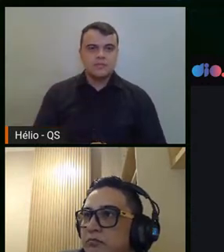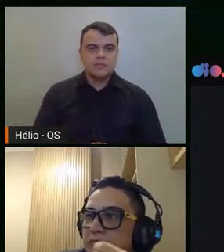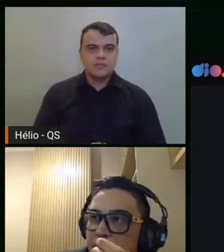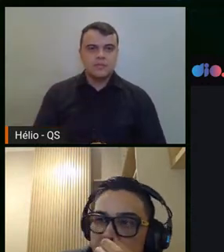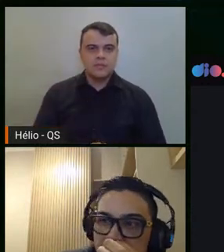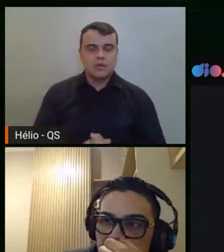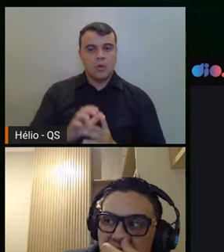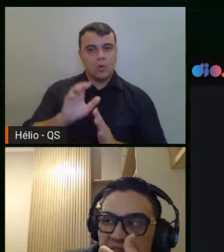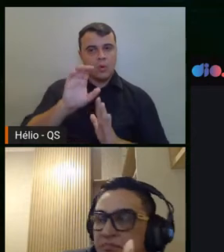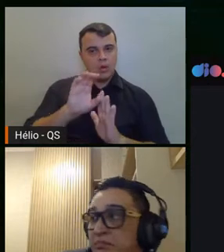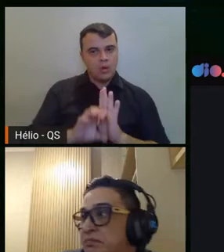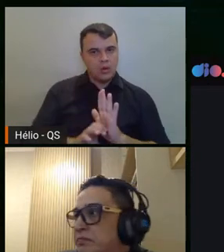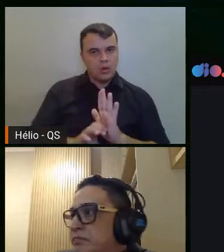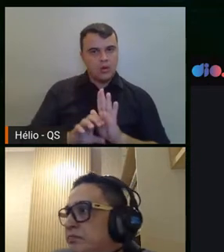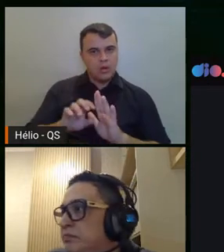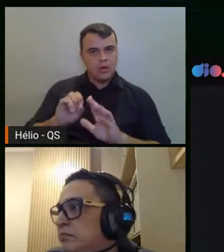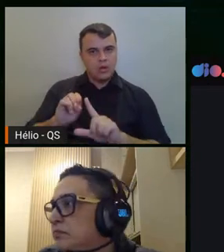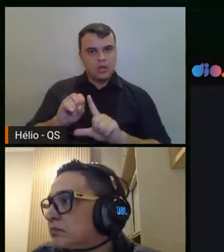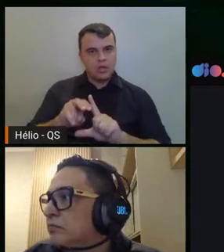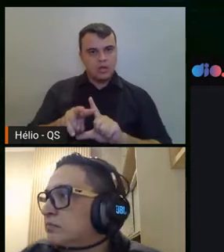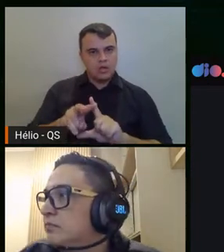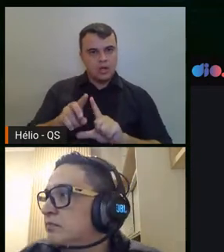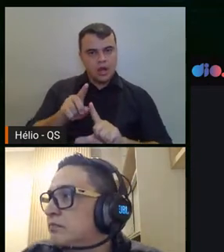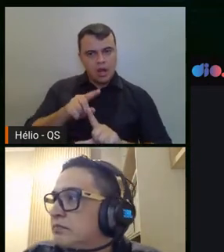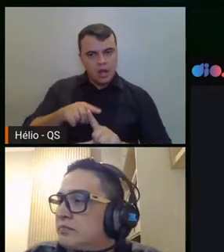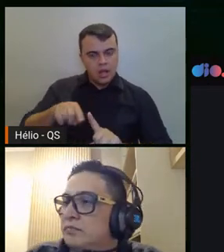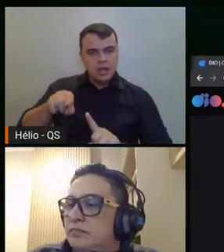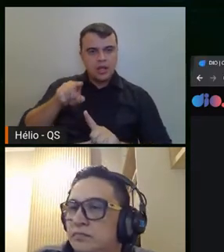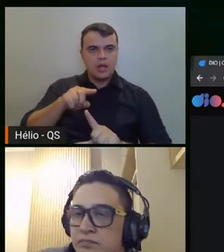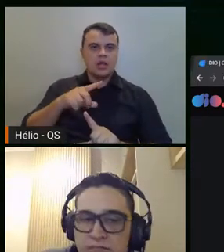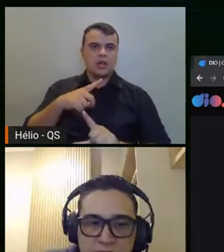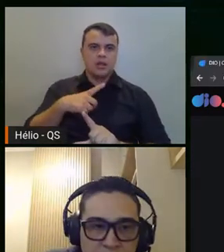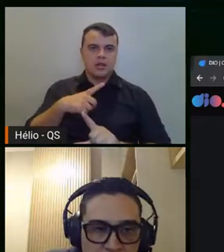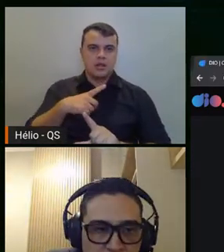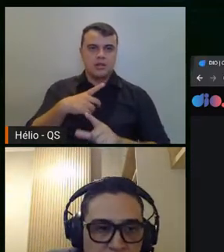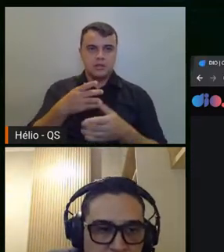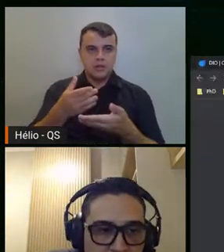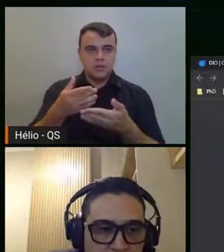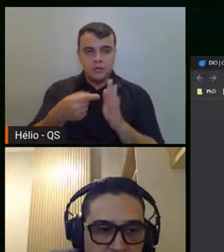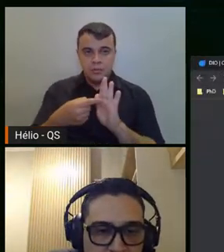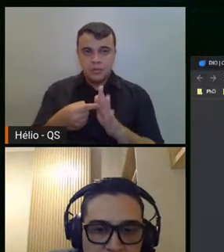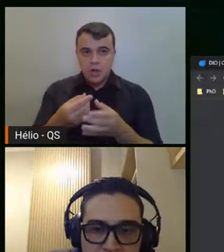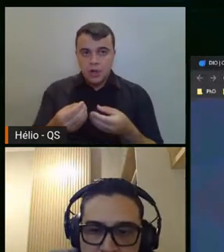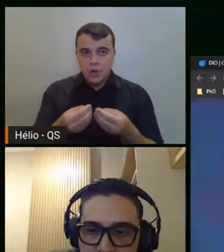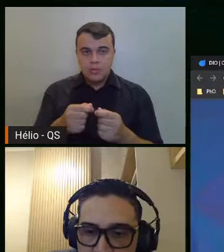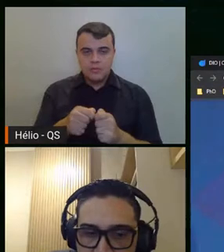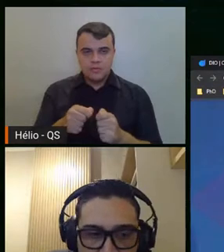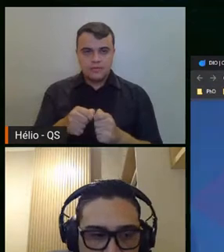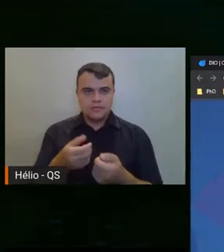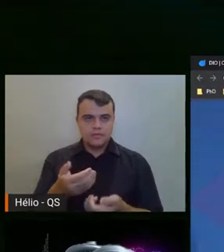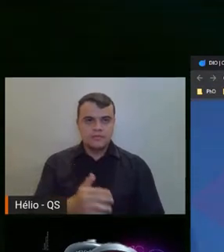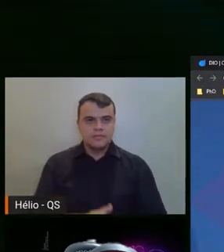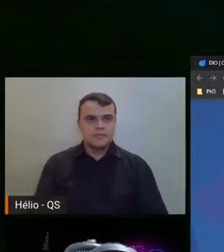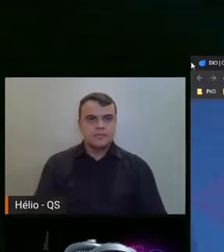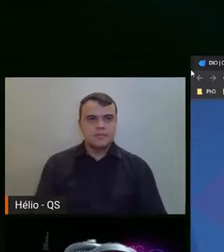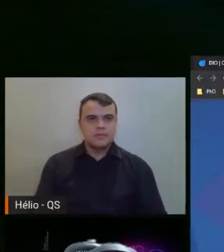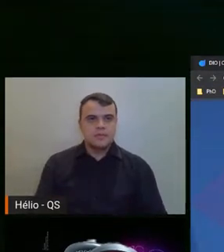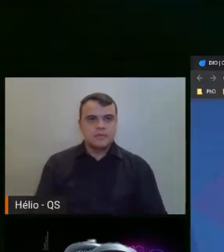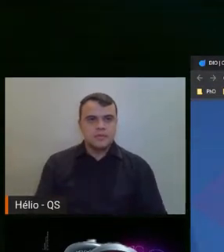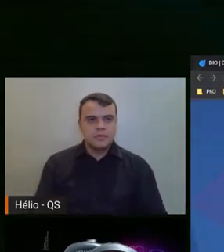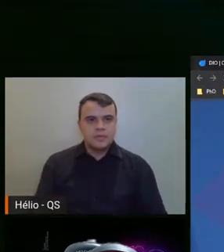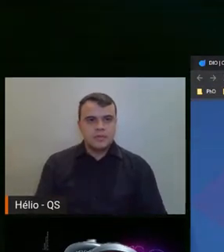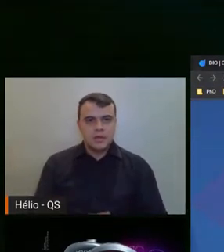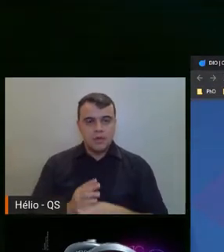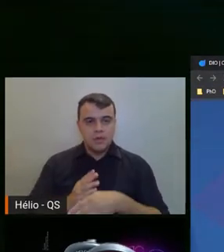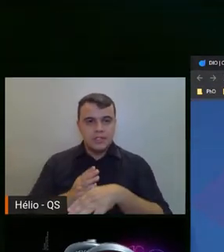currículo de vocês no Linkedin e carregar aqui então Ó vou até mostrar para vocês como Faria aqui né Eu vou acessar o meu